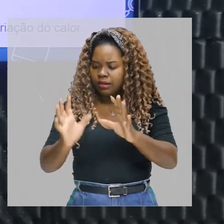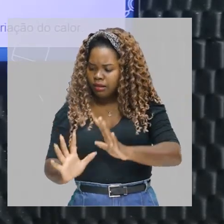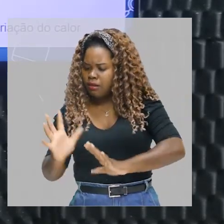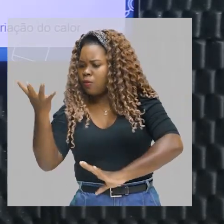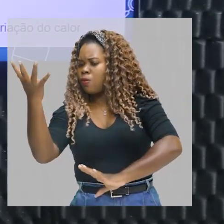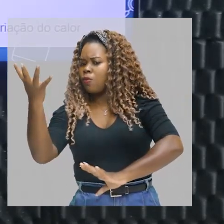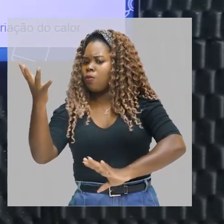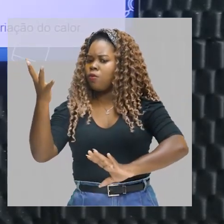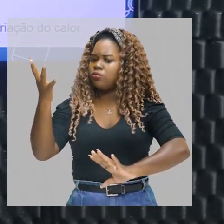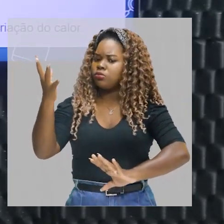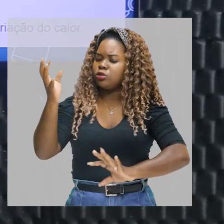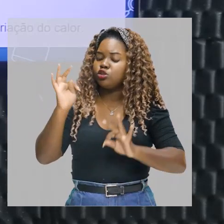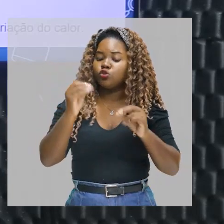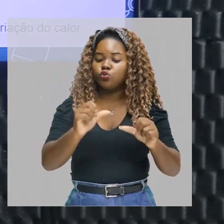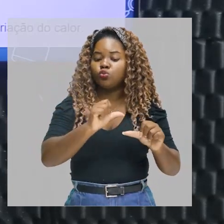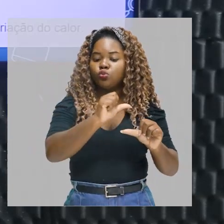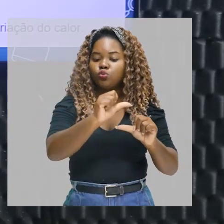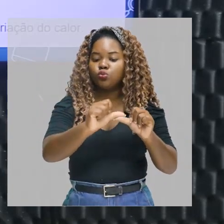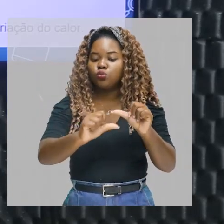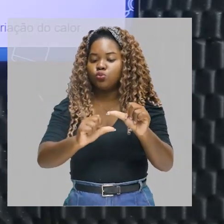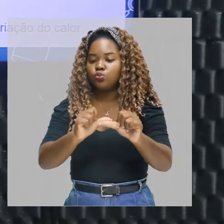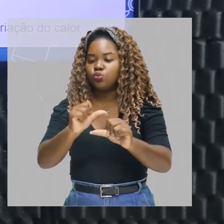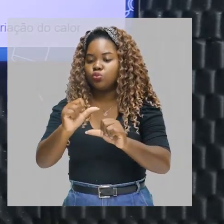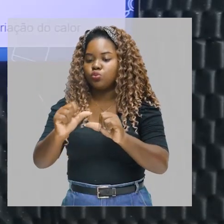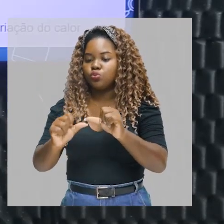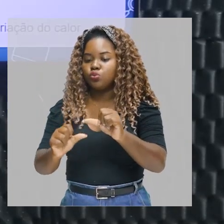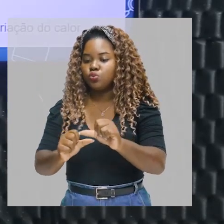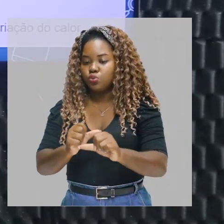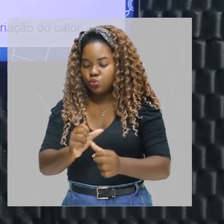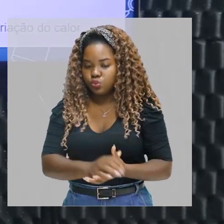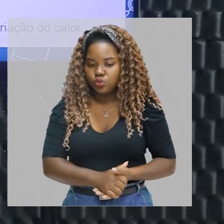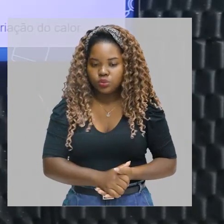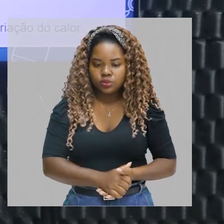né? Tudo se transforma. Ou